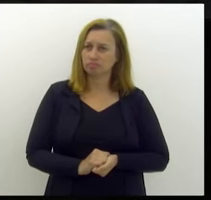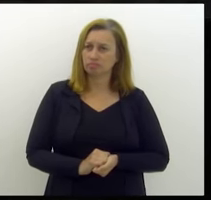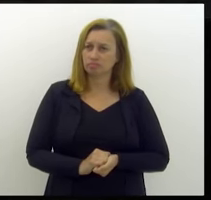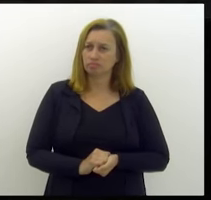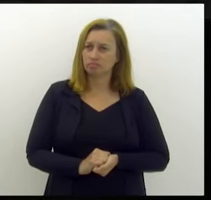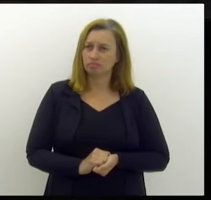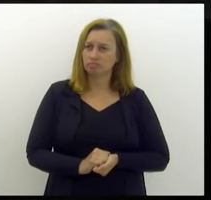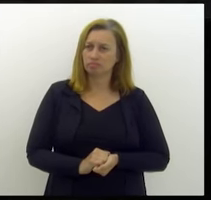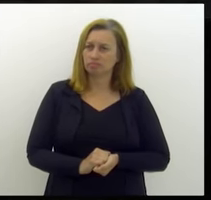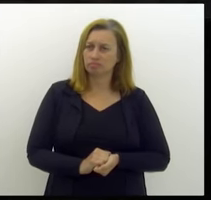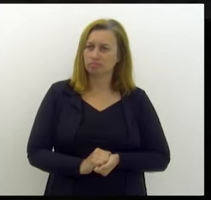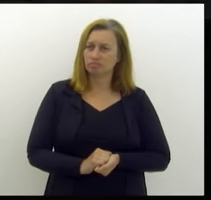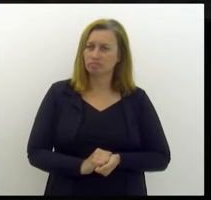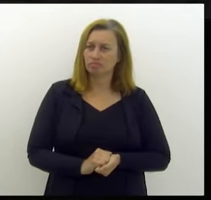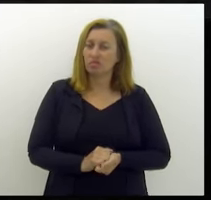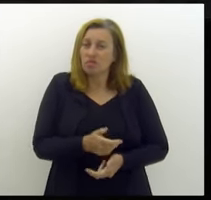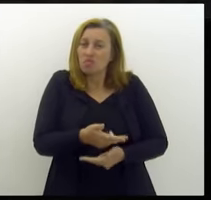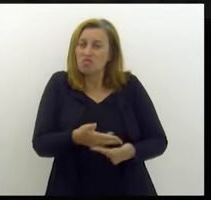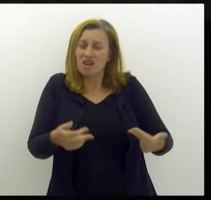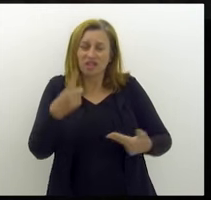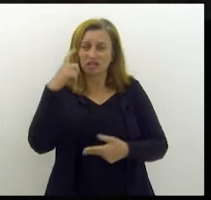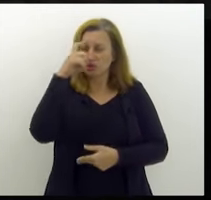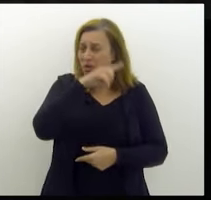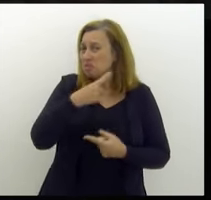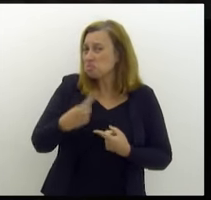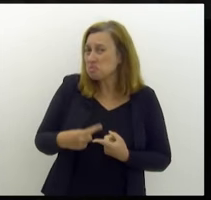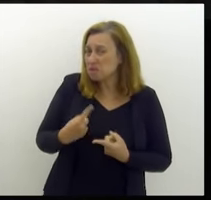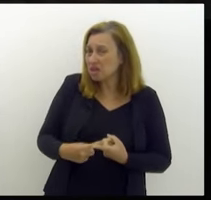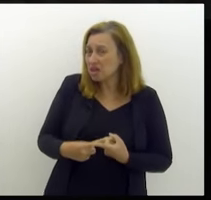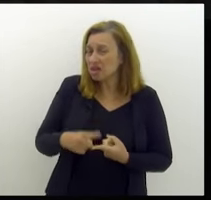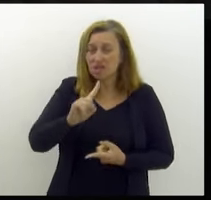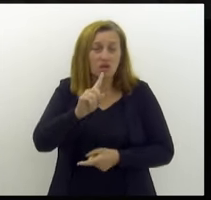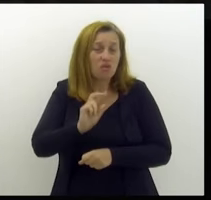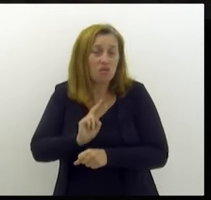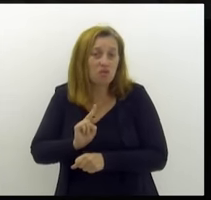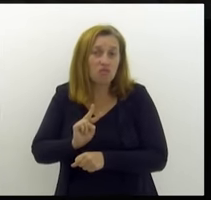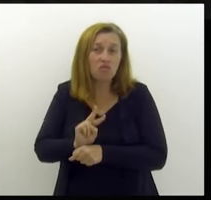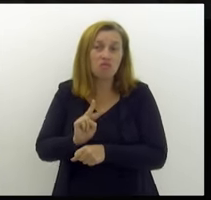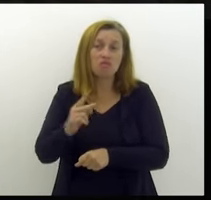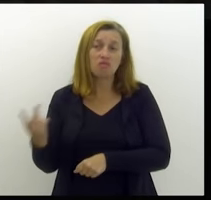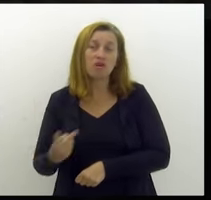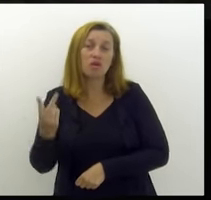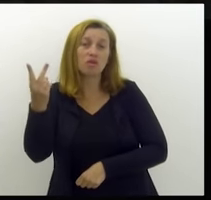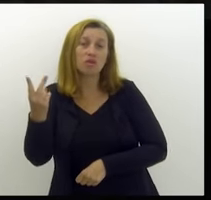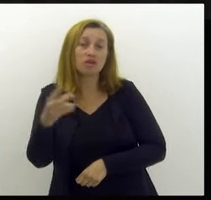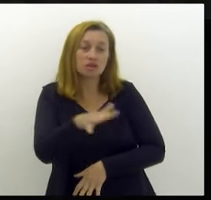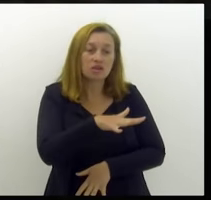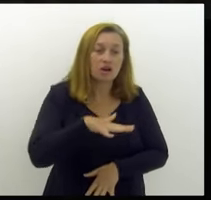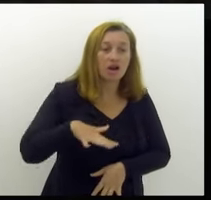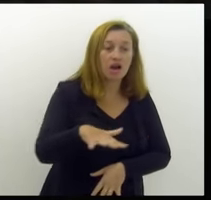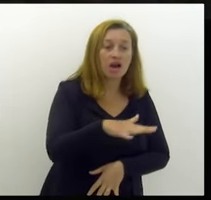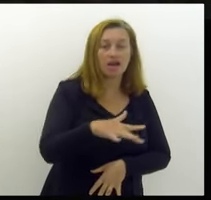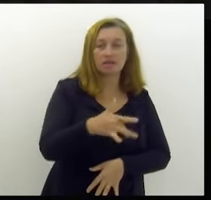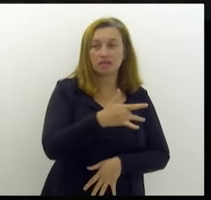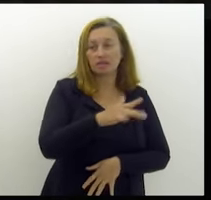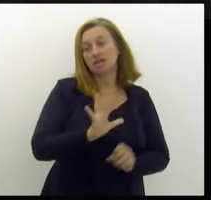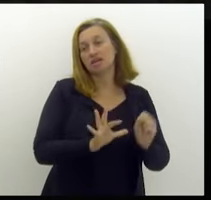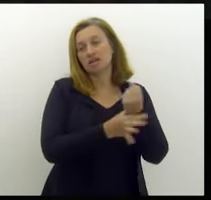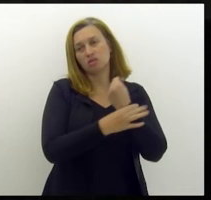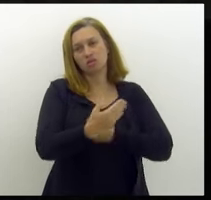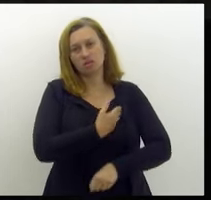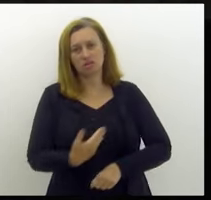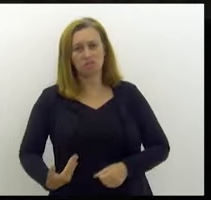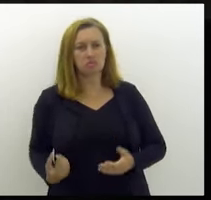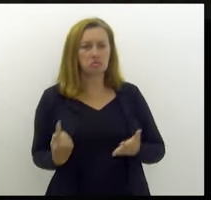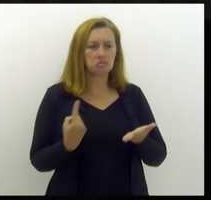colcha de retalhos na verdade porque não prioriza ações da Segurança Pública que sejam comprometidos